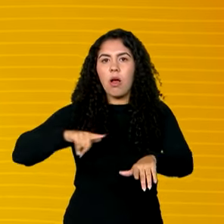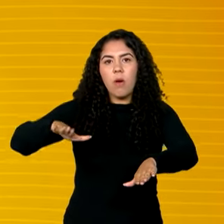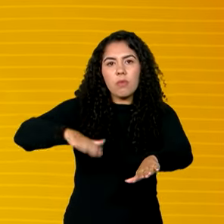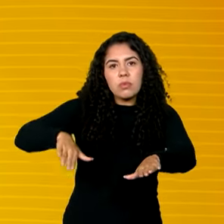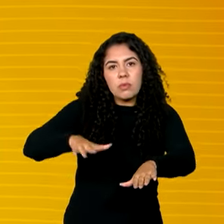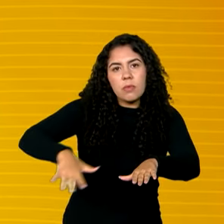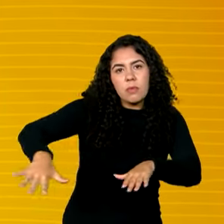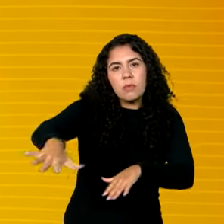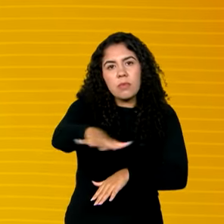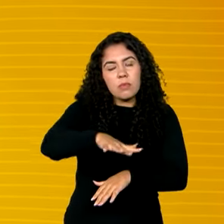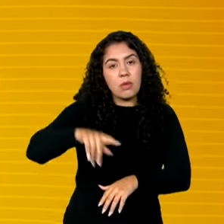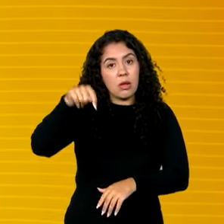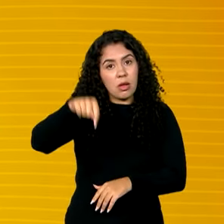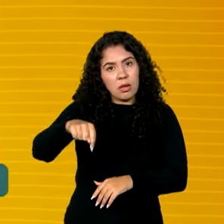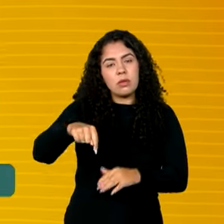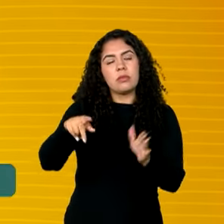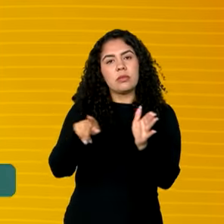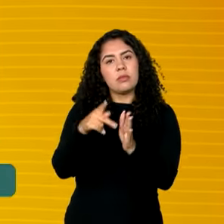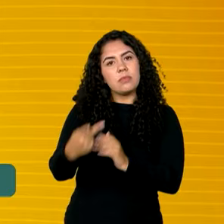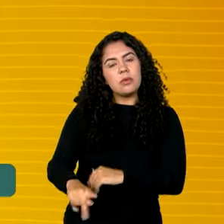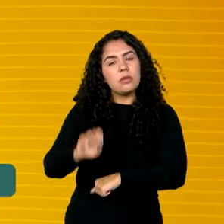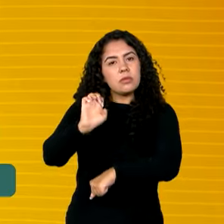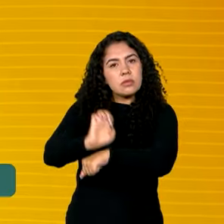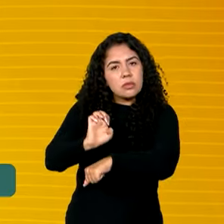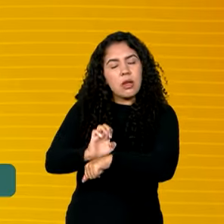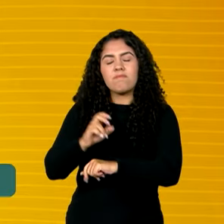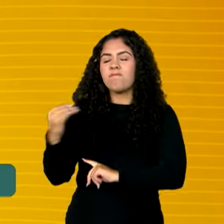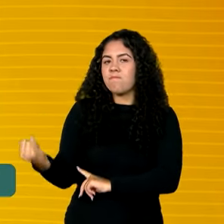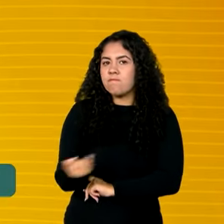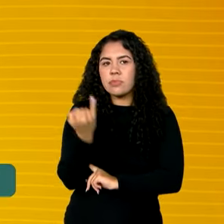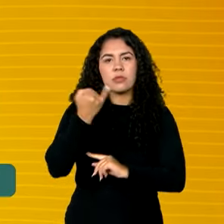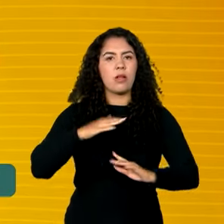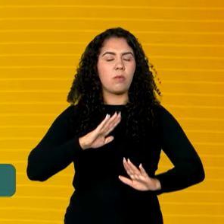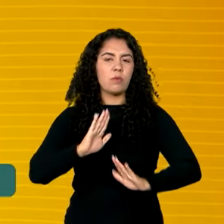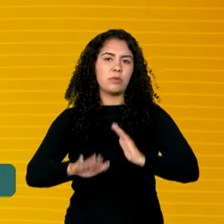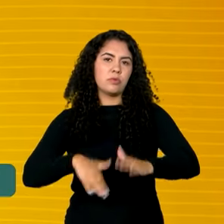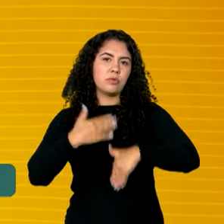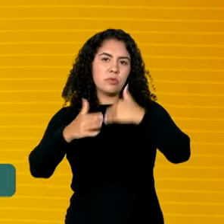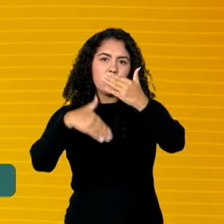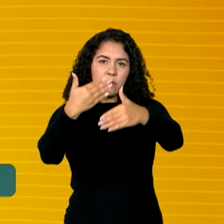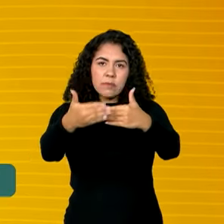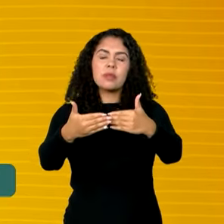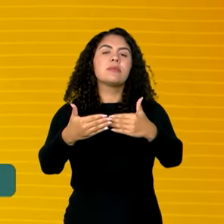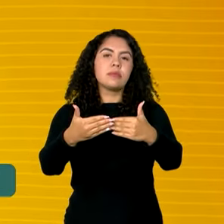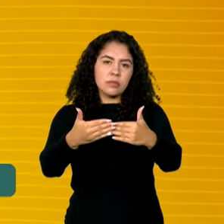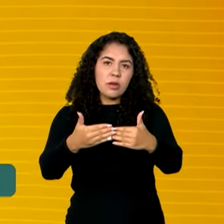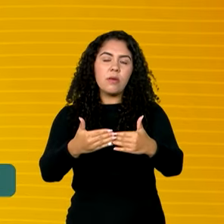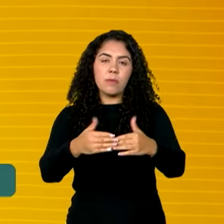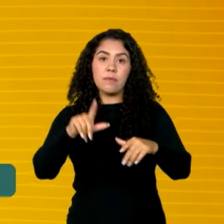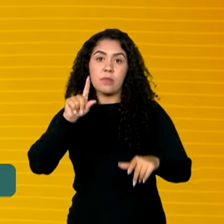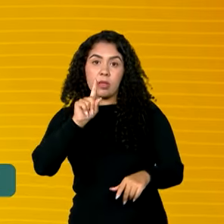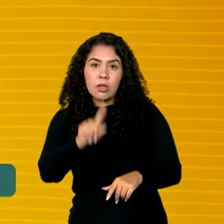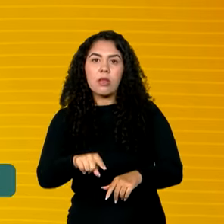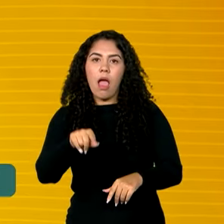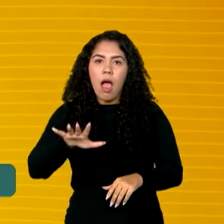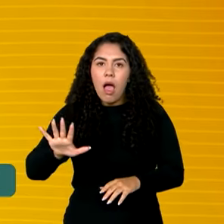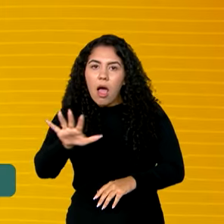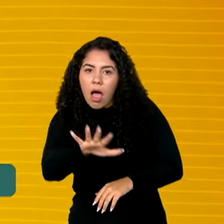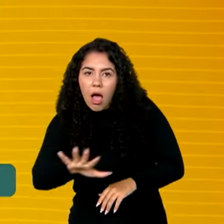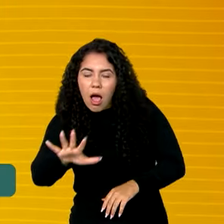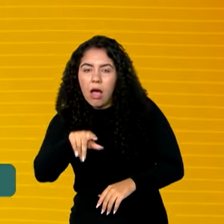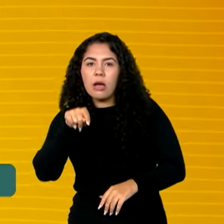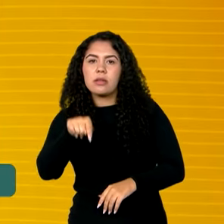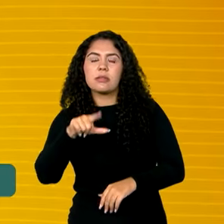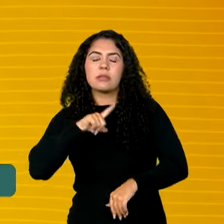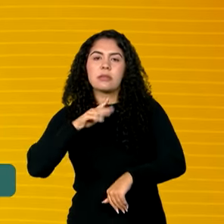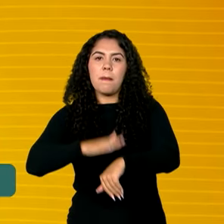do estado, fundamental para o desenvolvimento daquela região, uma região que representa